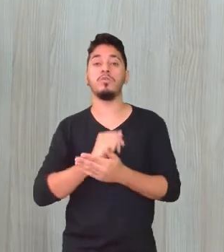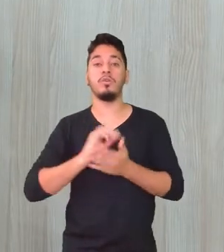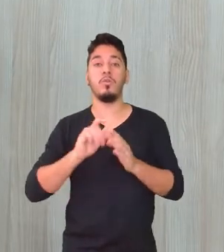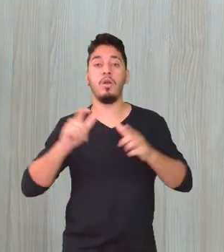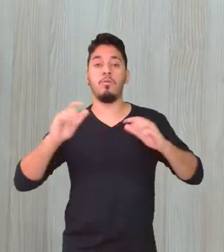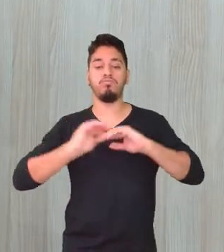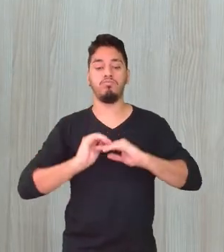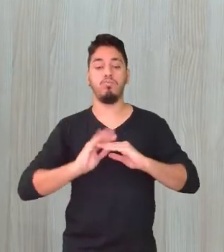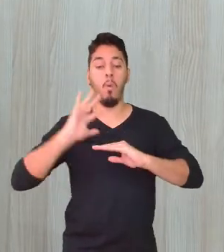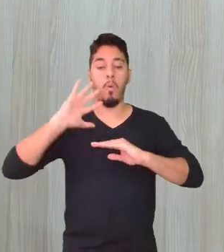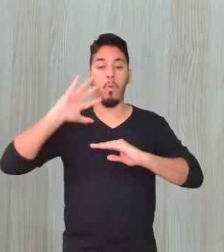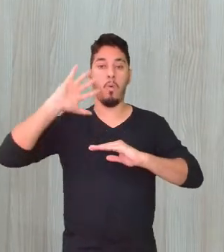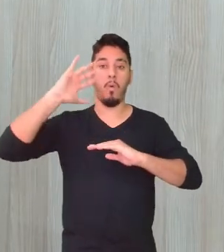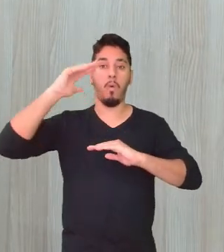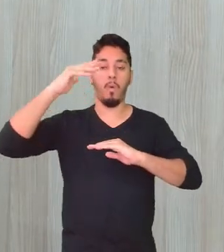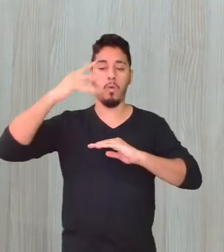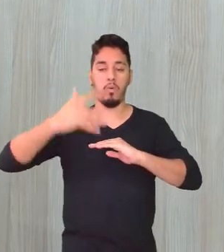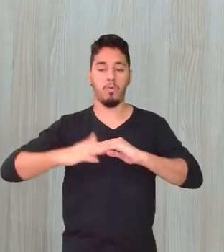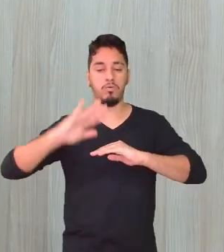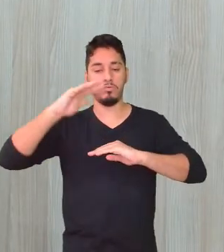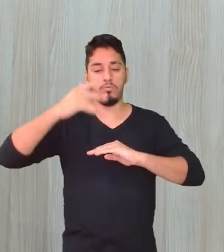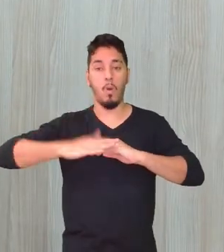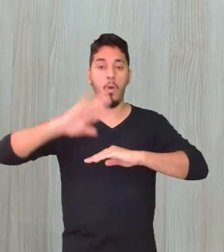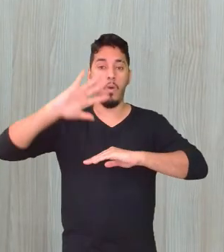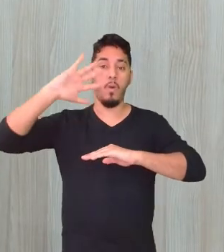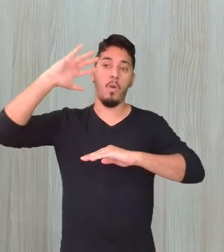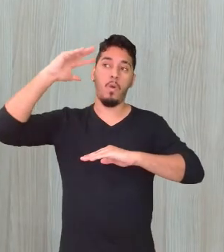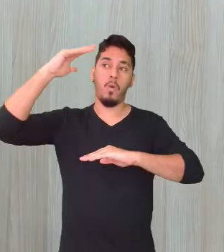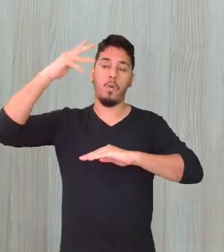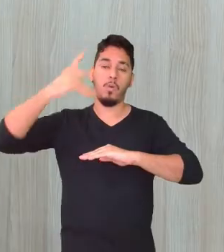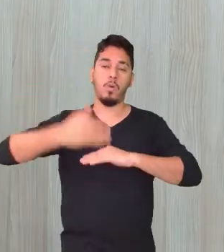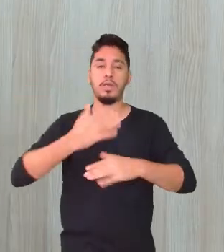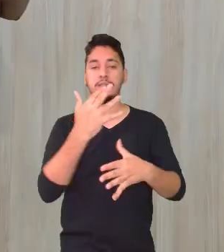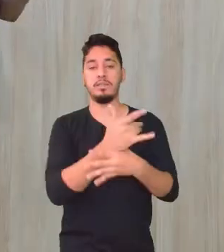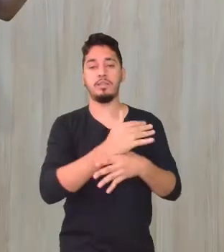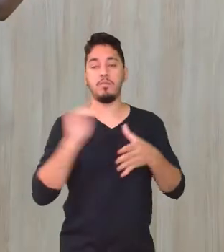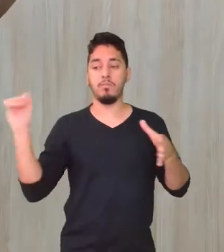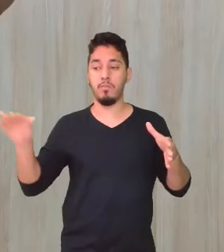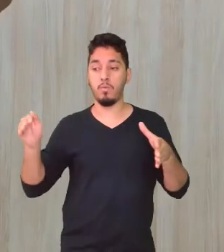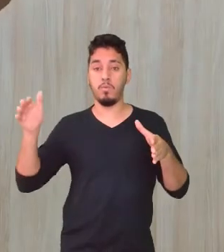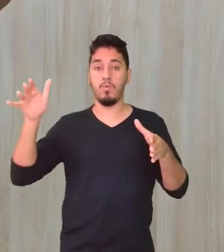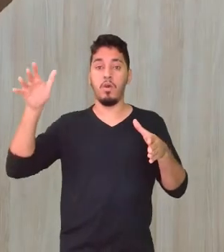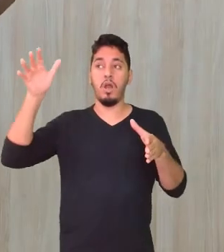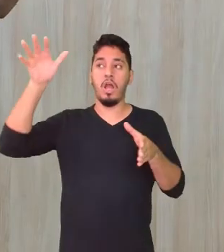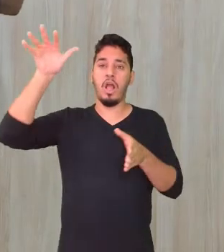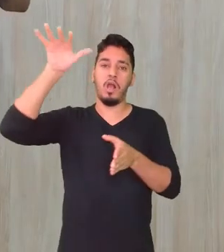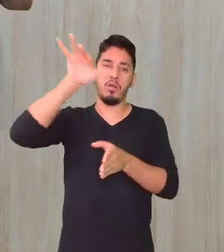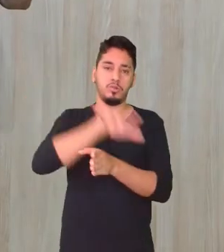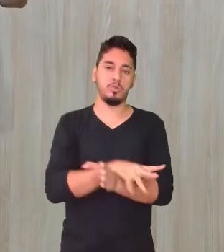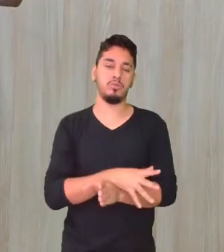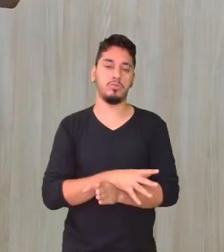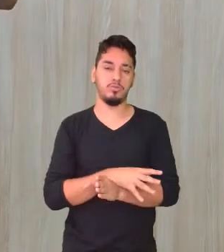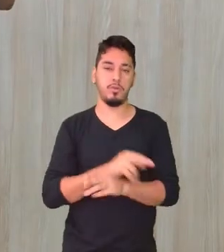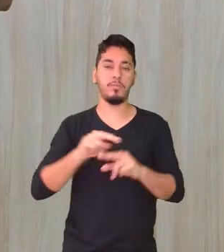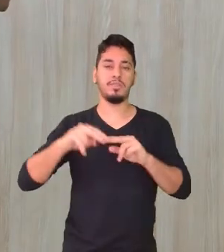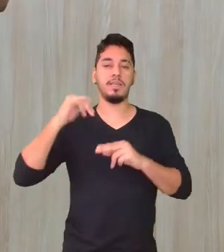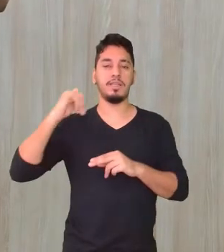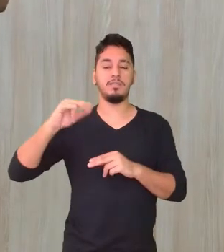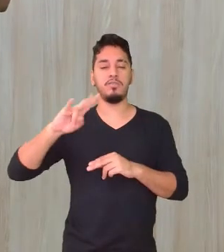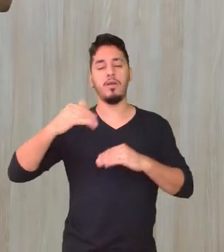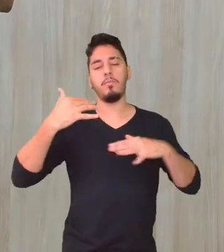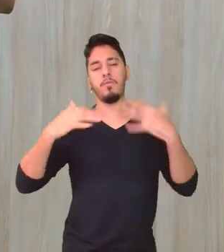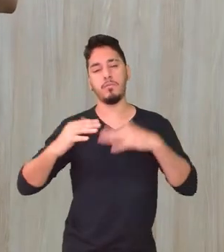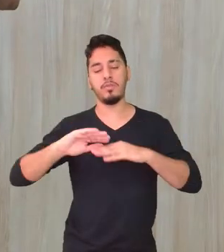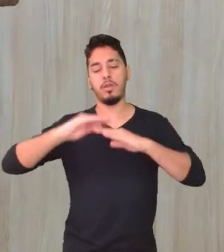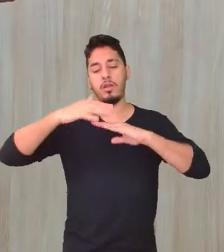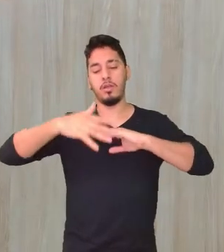grande onda e aí acaba devastando, né, grandes porque áreas. Porque a energia que está vindo, né, ali, ela termina movimentando a água, né,